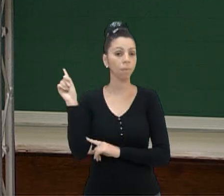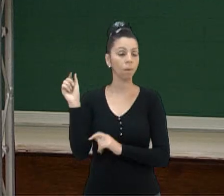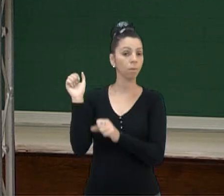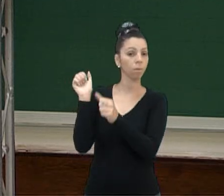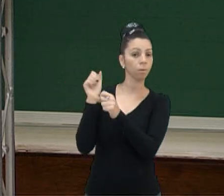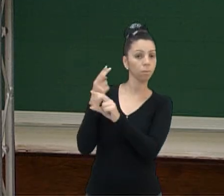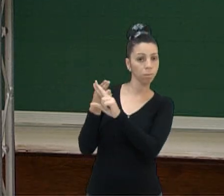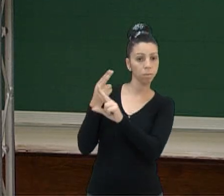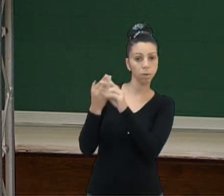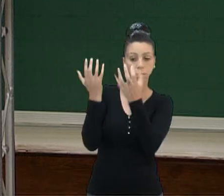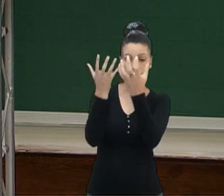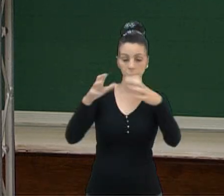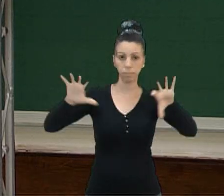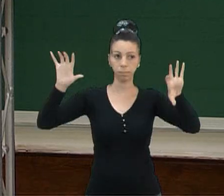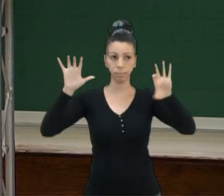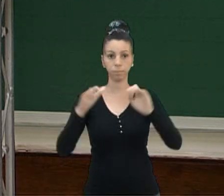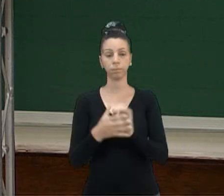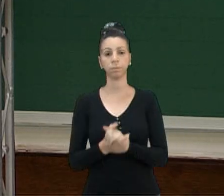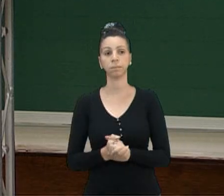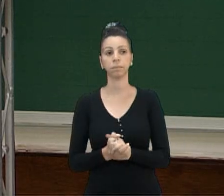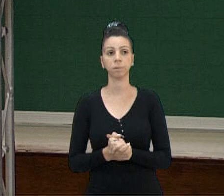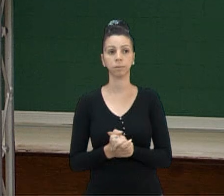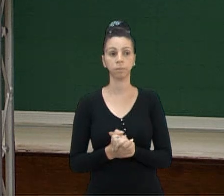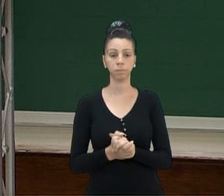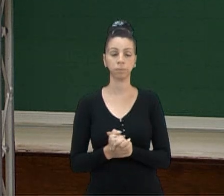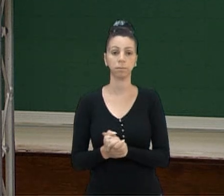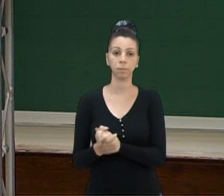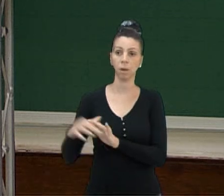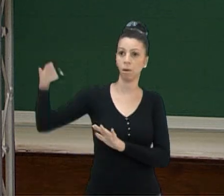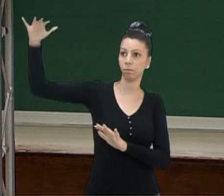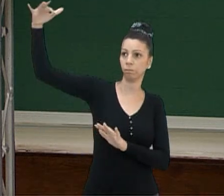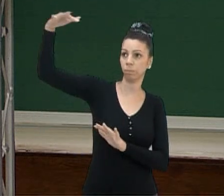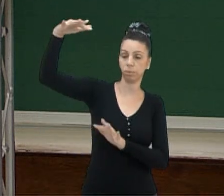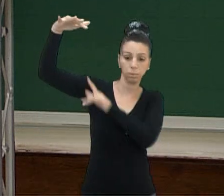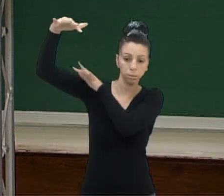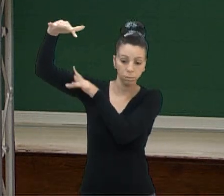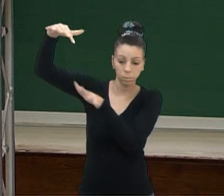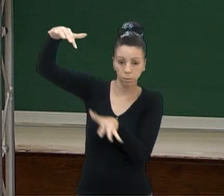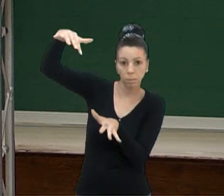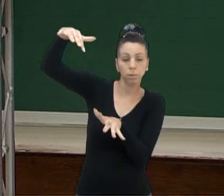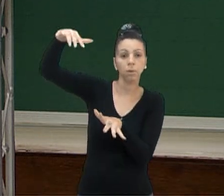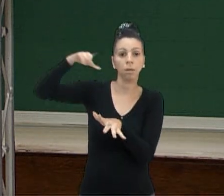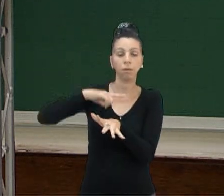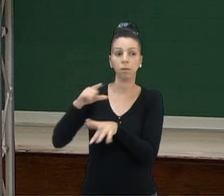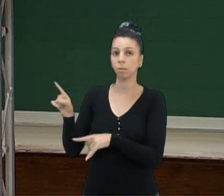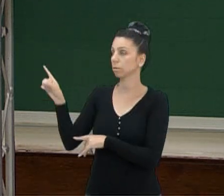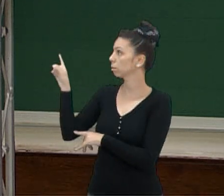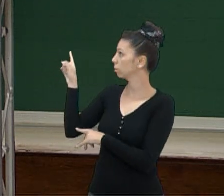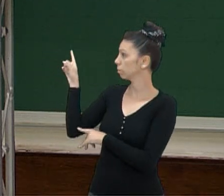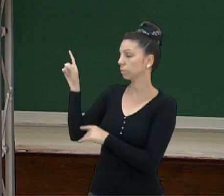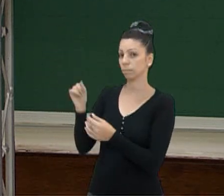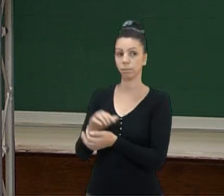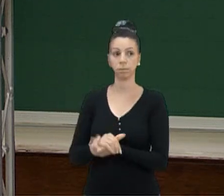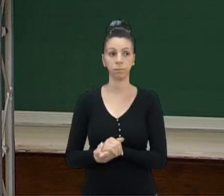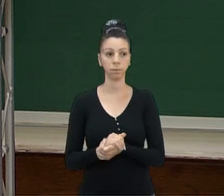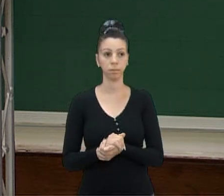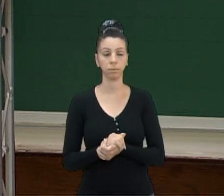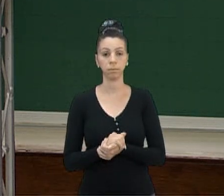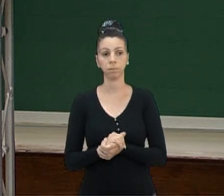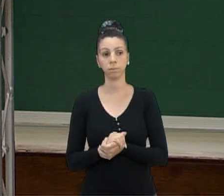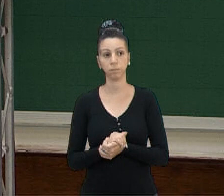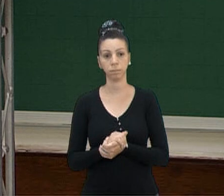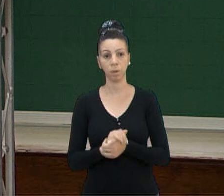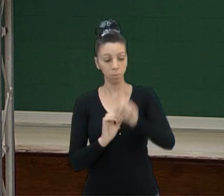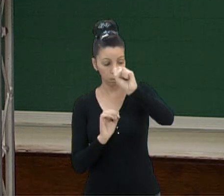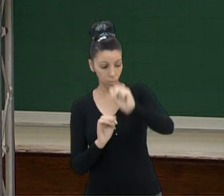para essa divisão. Quais são eles? Montes Urais, Rio Ural e Mar Cáspio, certo? E aí nós vamos ter aqui